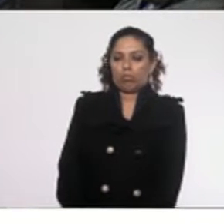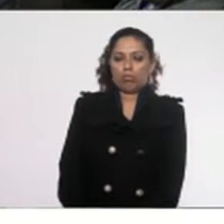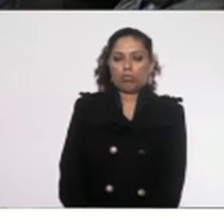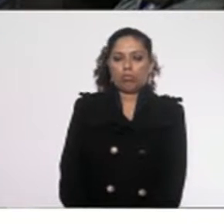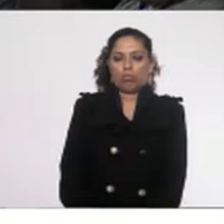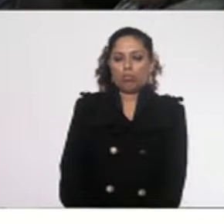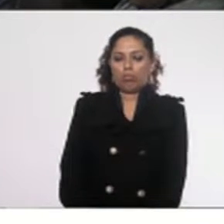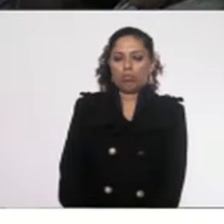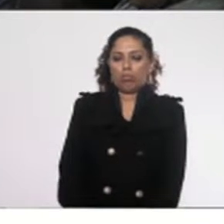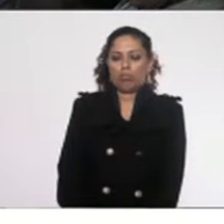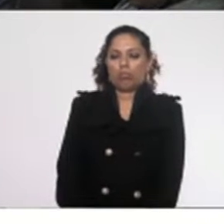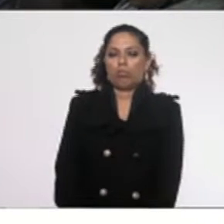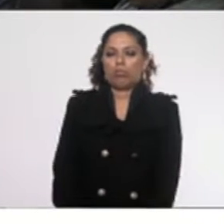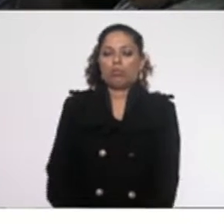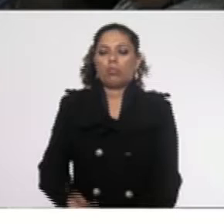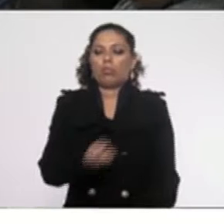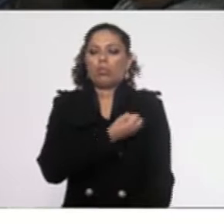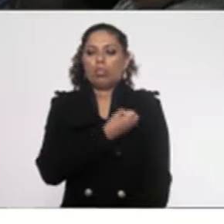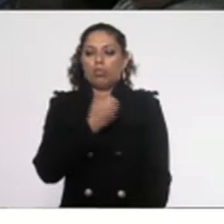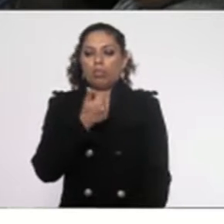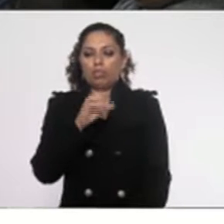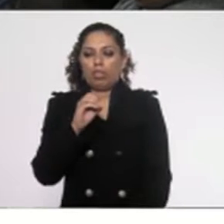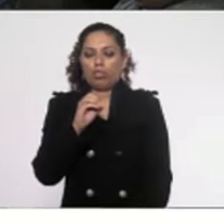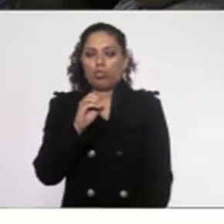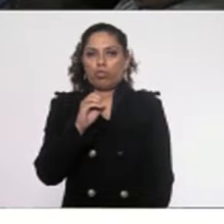Está aqui. Número 10.